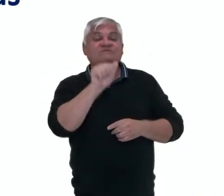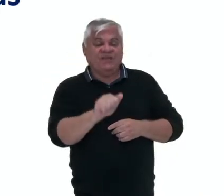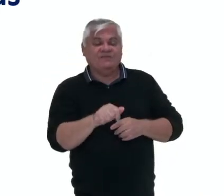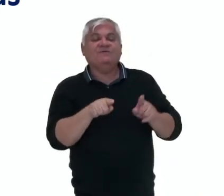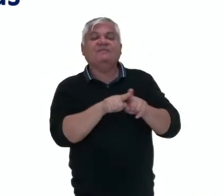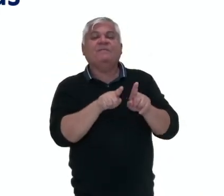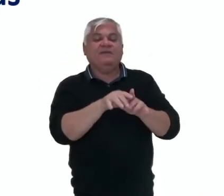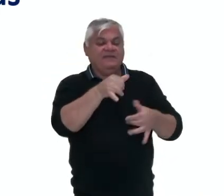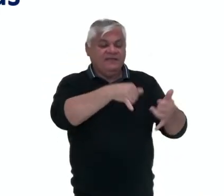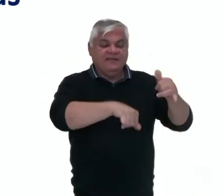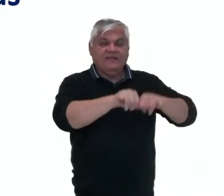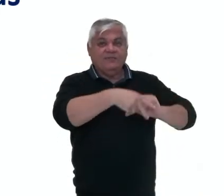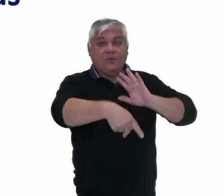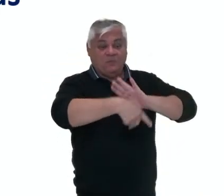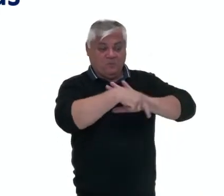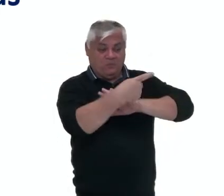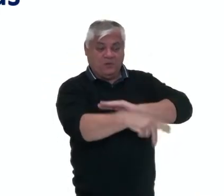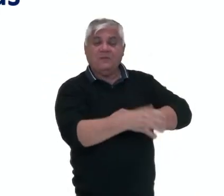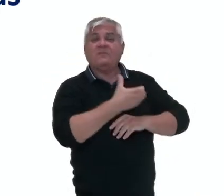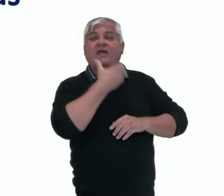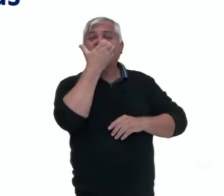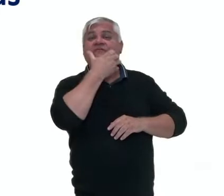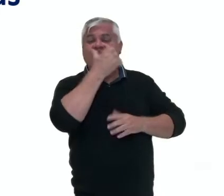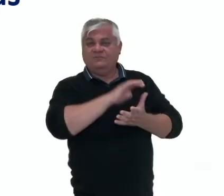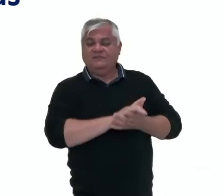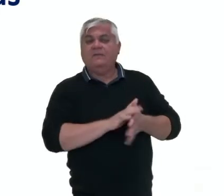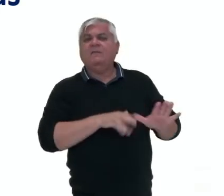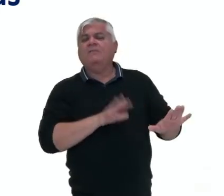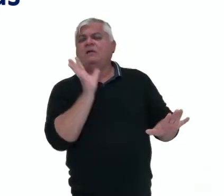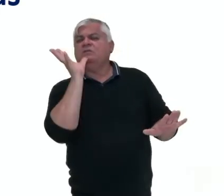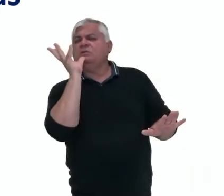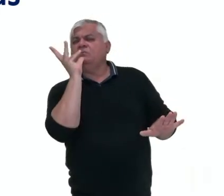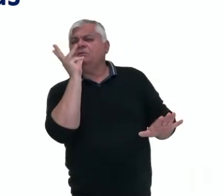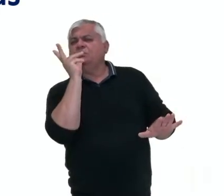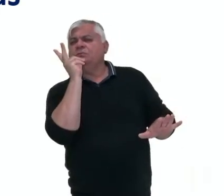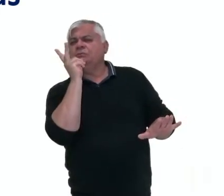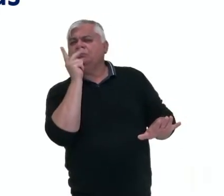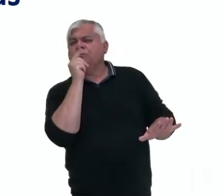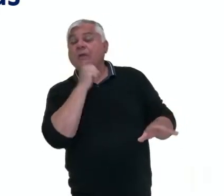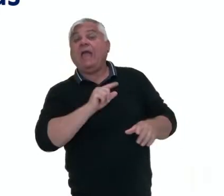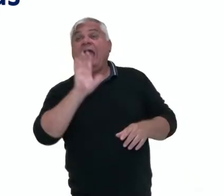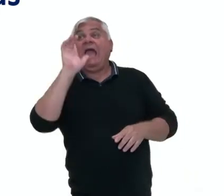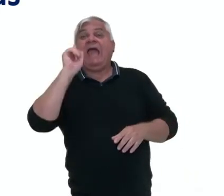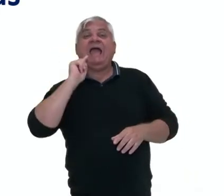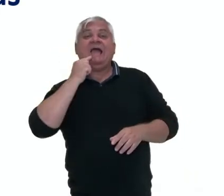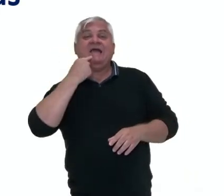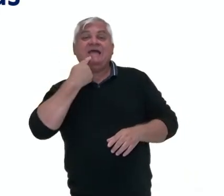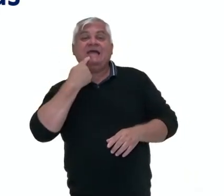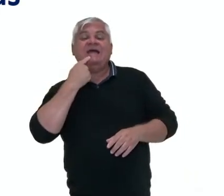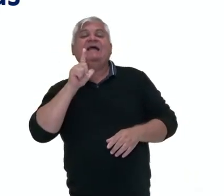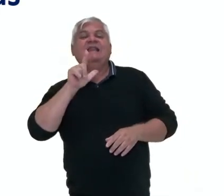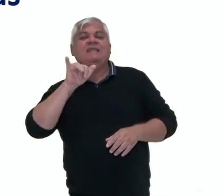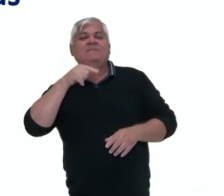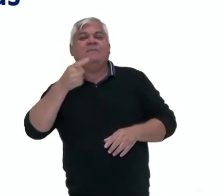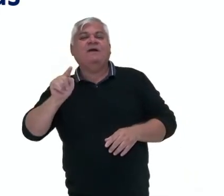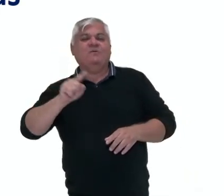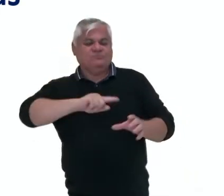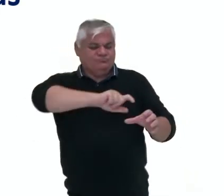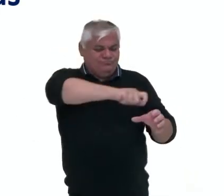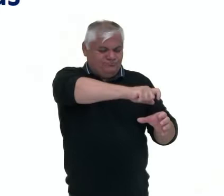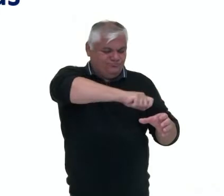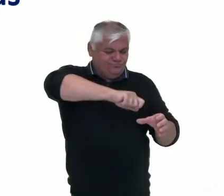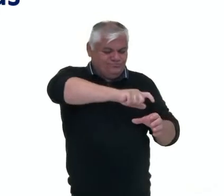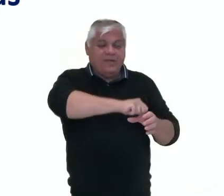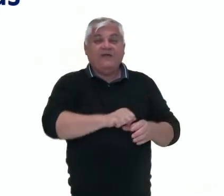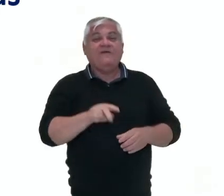químicas presentes nas frutas. Para retardar o processo de escurecimento, é adicionado suco de frutas cítricas, pois a vitamina C, que está